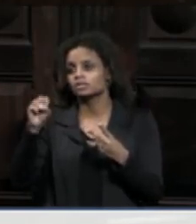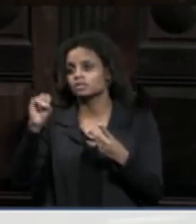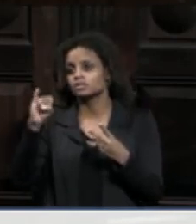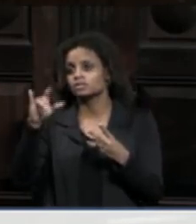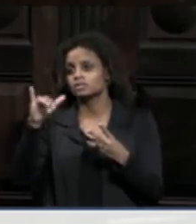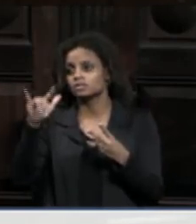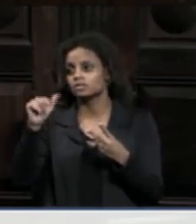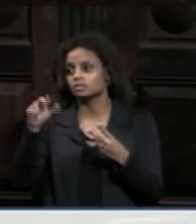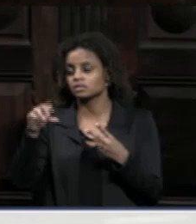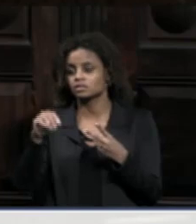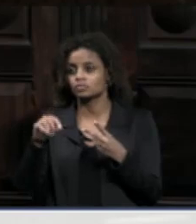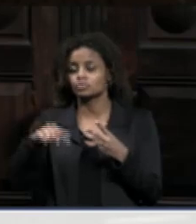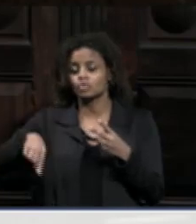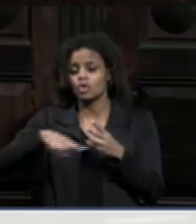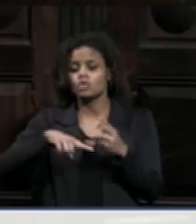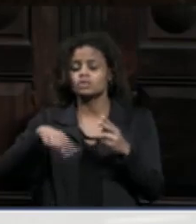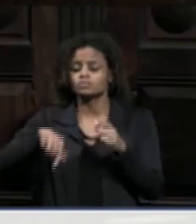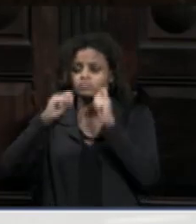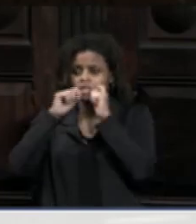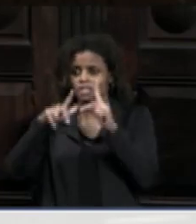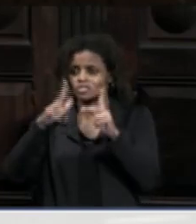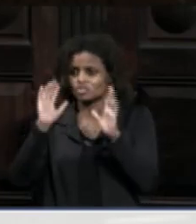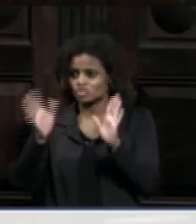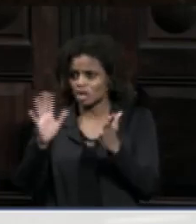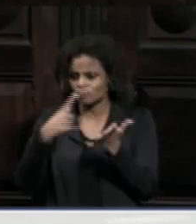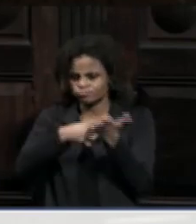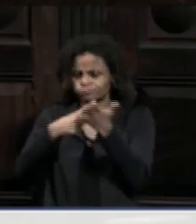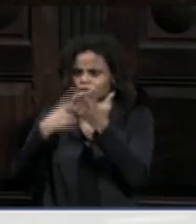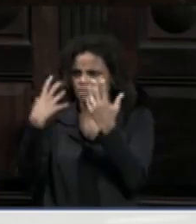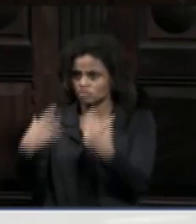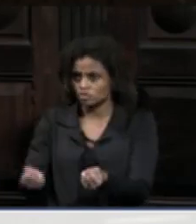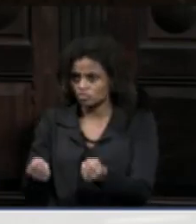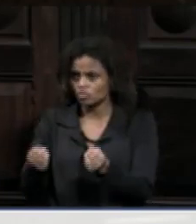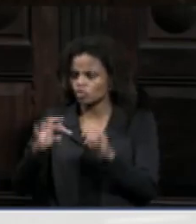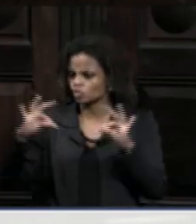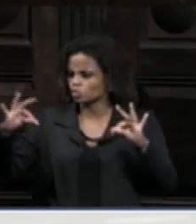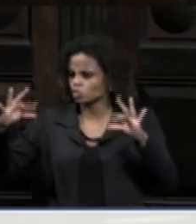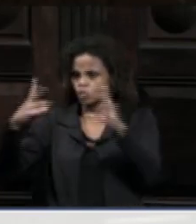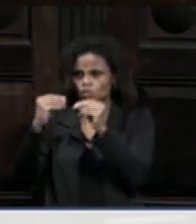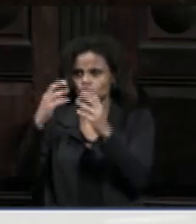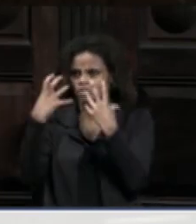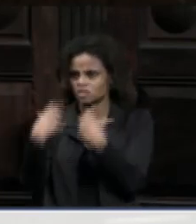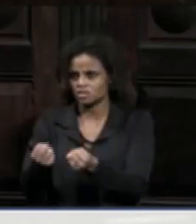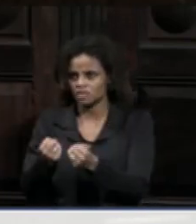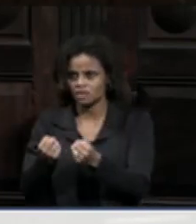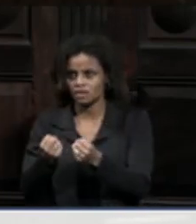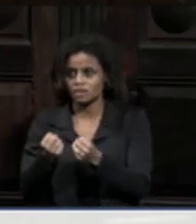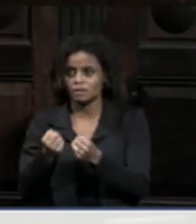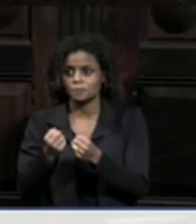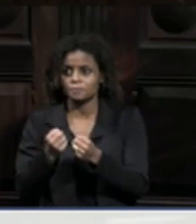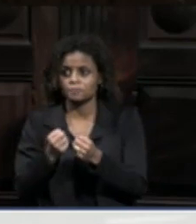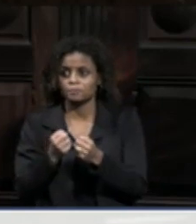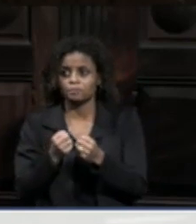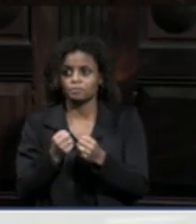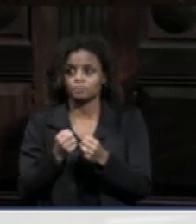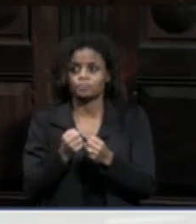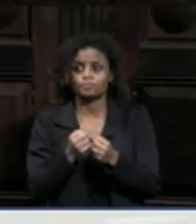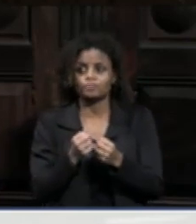essa casa, por unanimidade, sem nenhum voto contrário, para incorporar